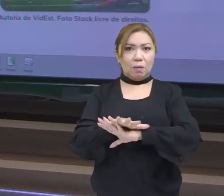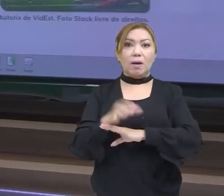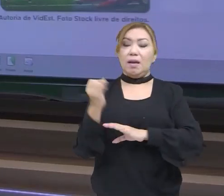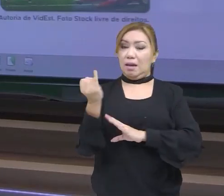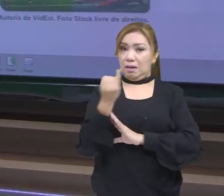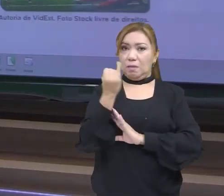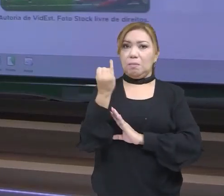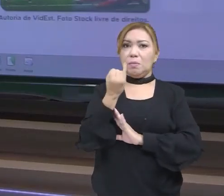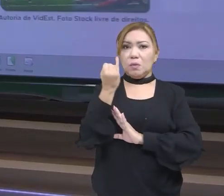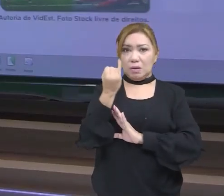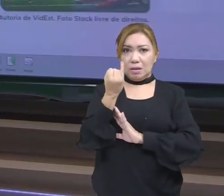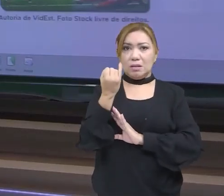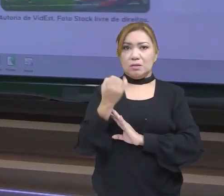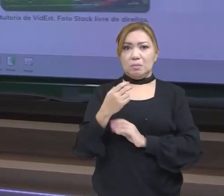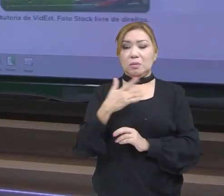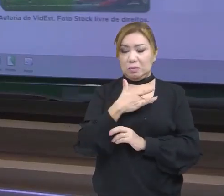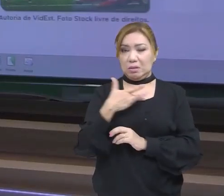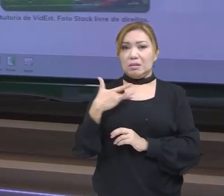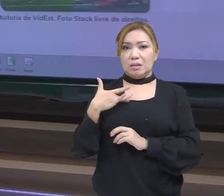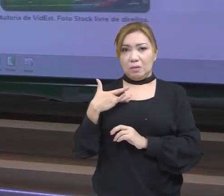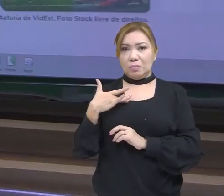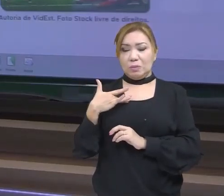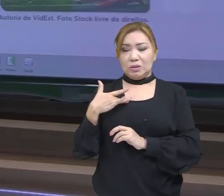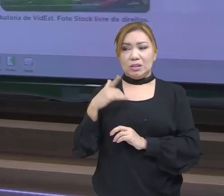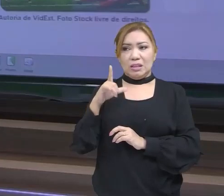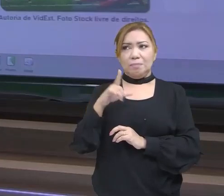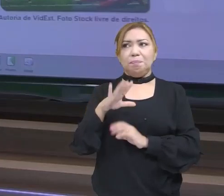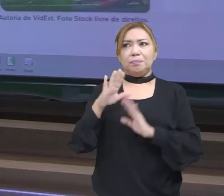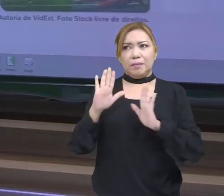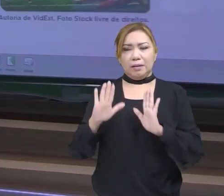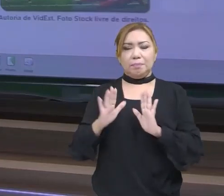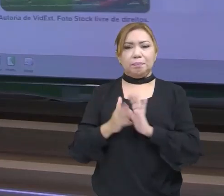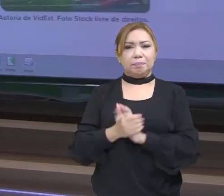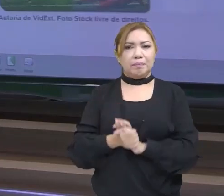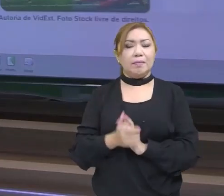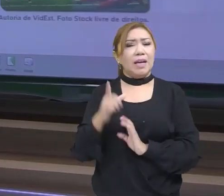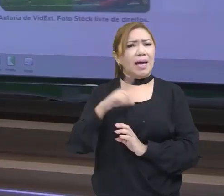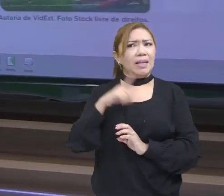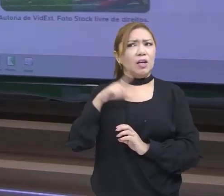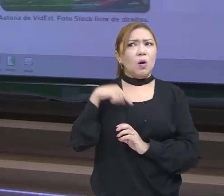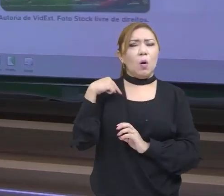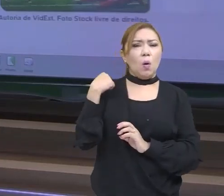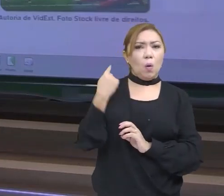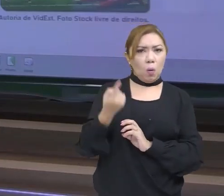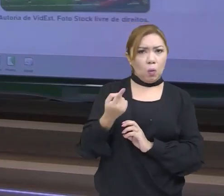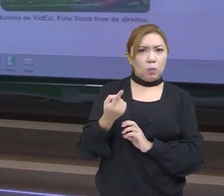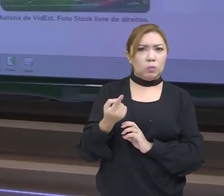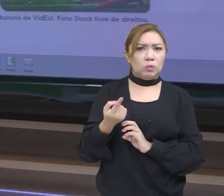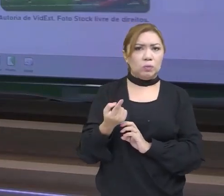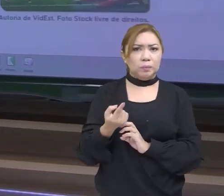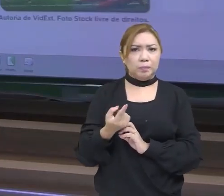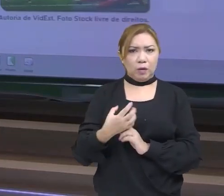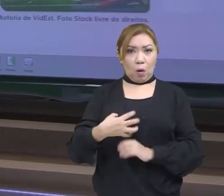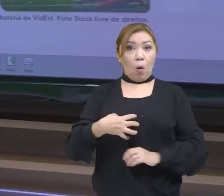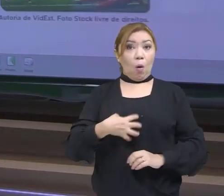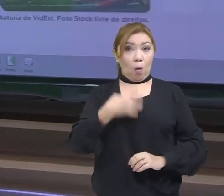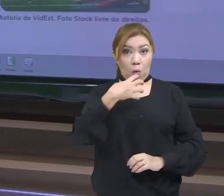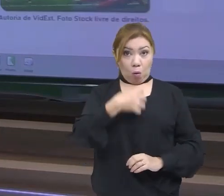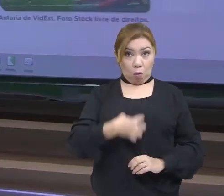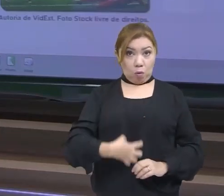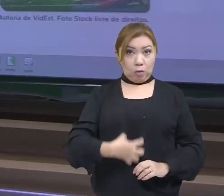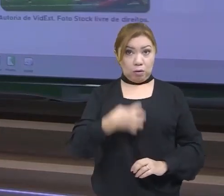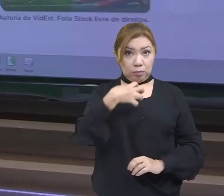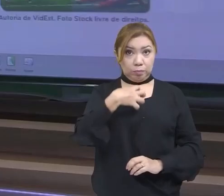E existe outro órgão muito interessante ele é responsável pela